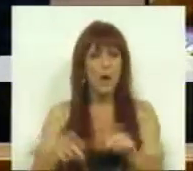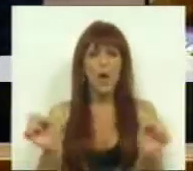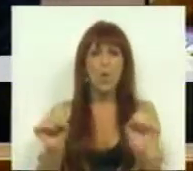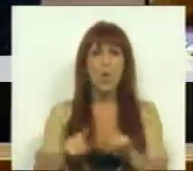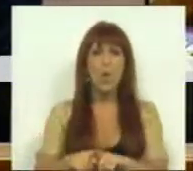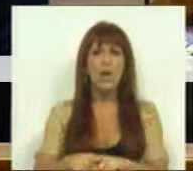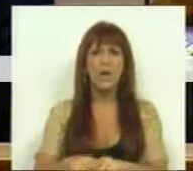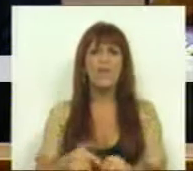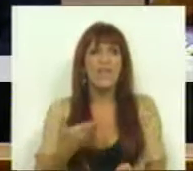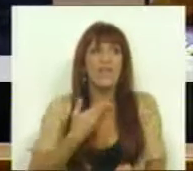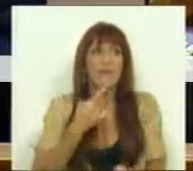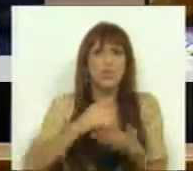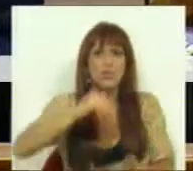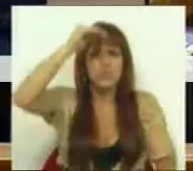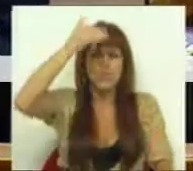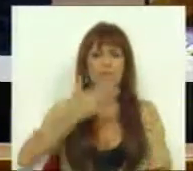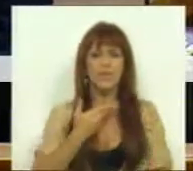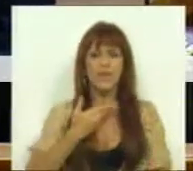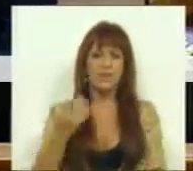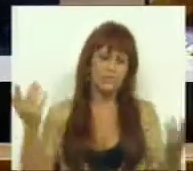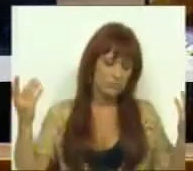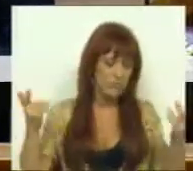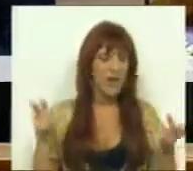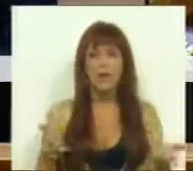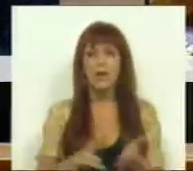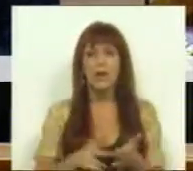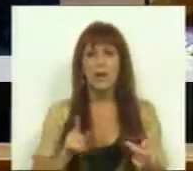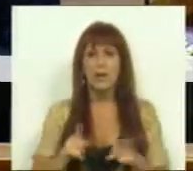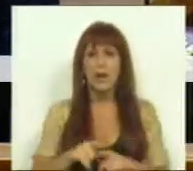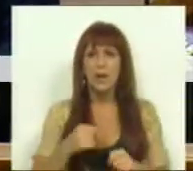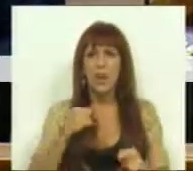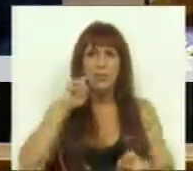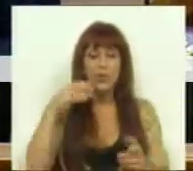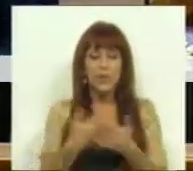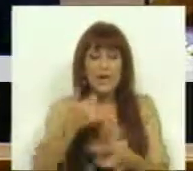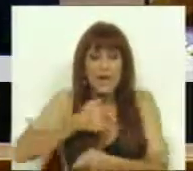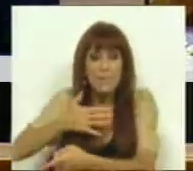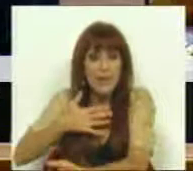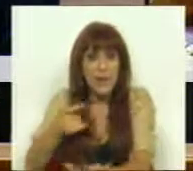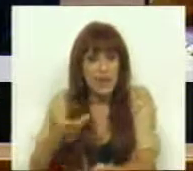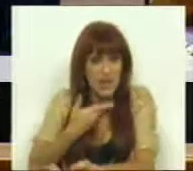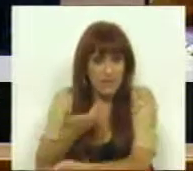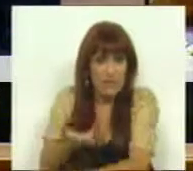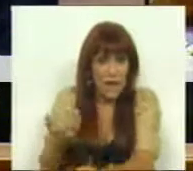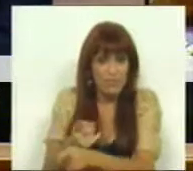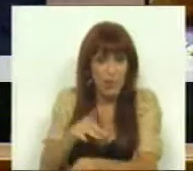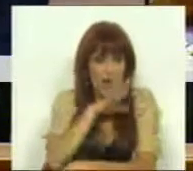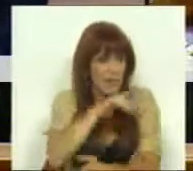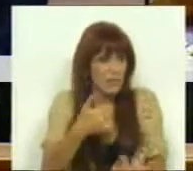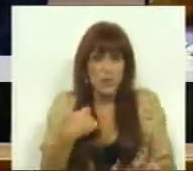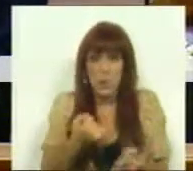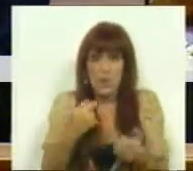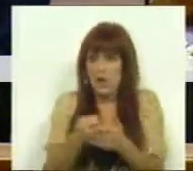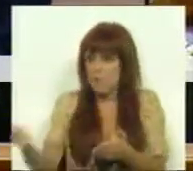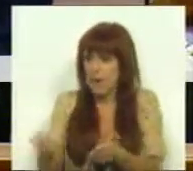haver o avolumar de dívidas, o endividamento, bem, na realidade, isto é para proteger as empresas dessas dívidas, porque as famílias que não vão